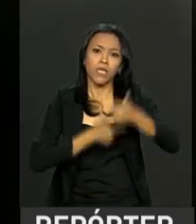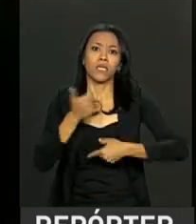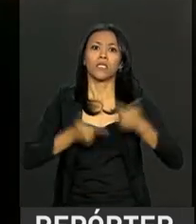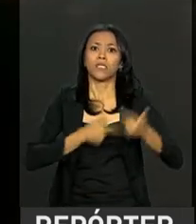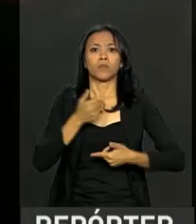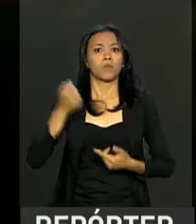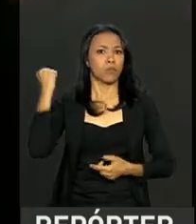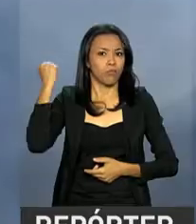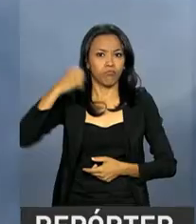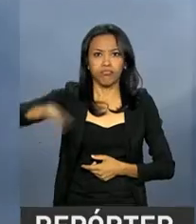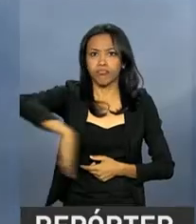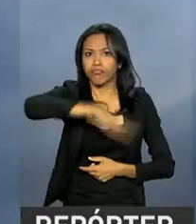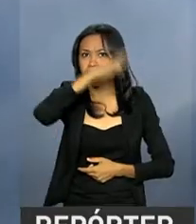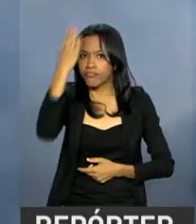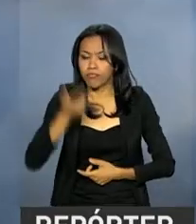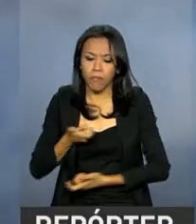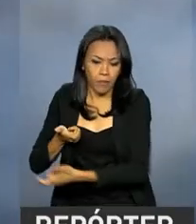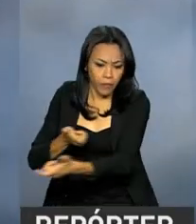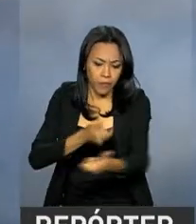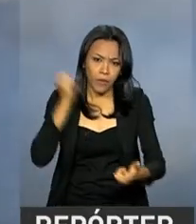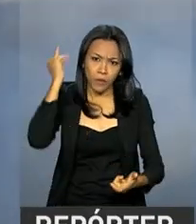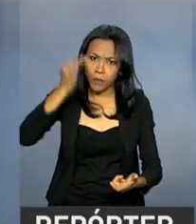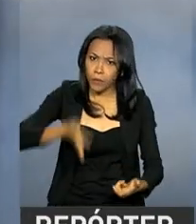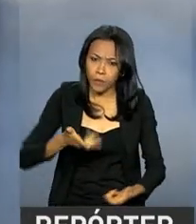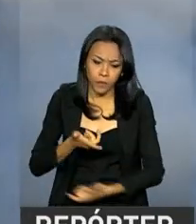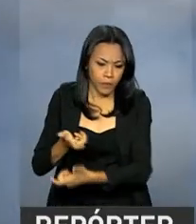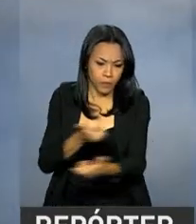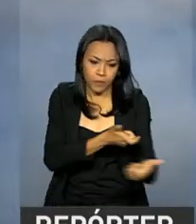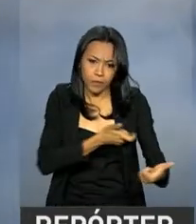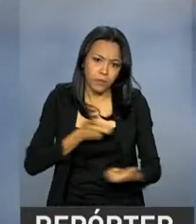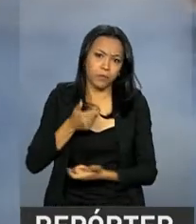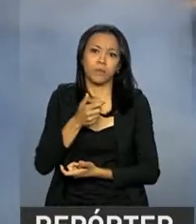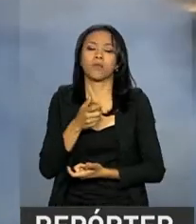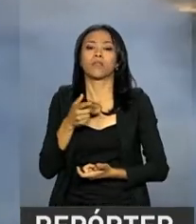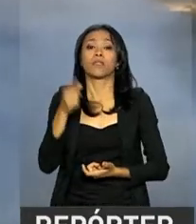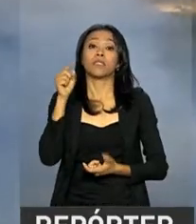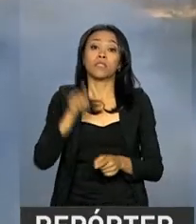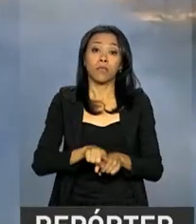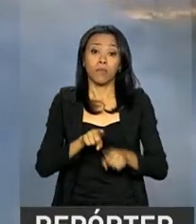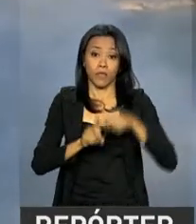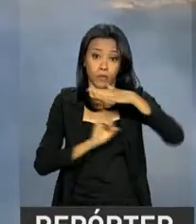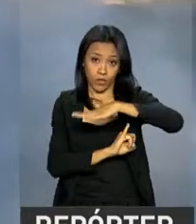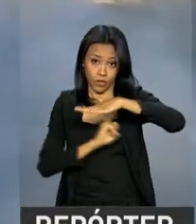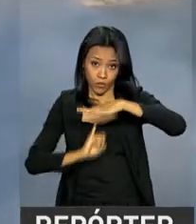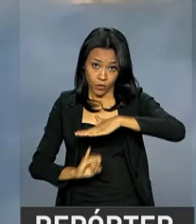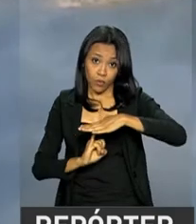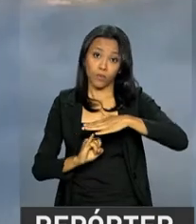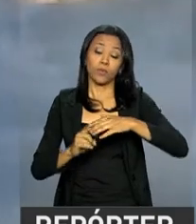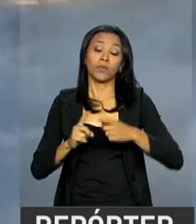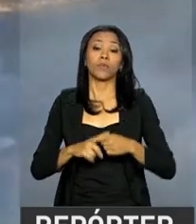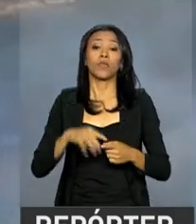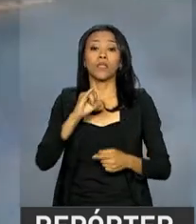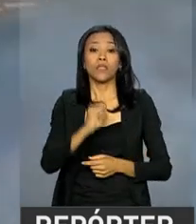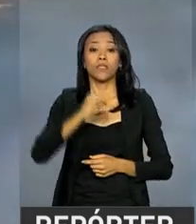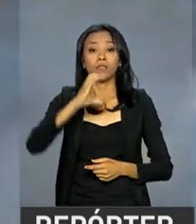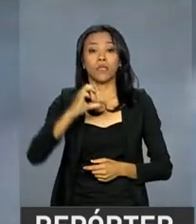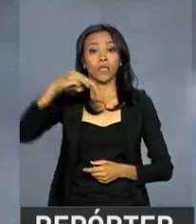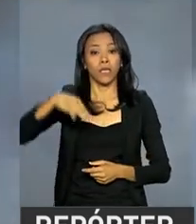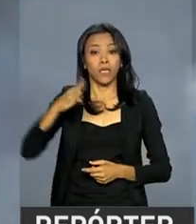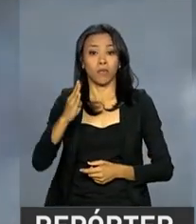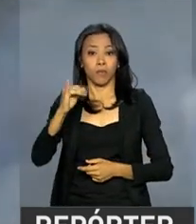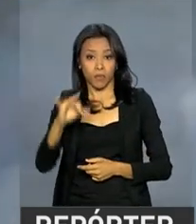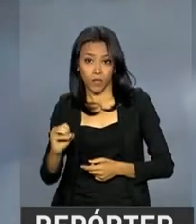os focos de incêndio brigadistas do instituto chico mendes de conservação da biodiversidade icm bill e do instituto brasileiro do meio ambiente